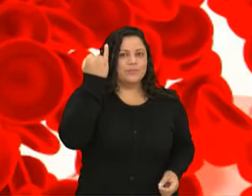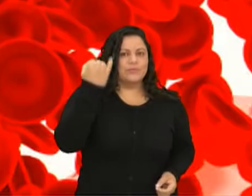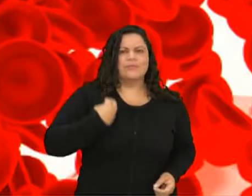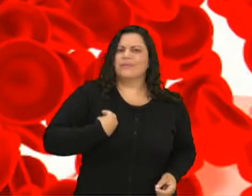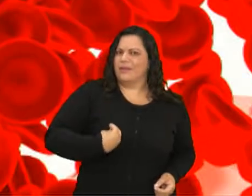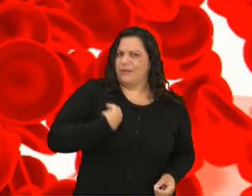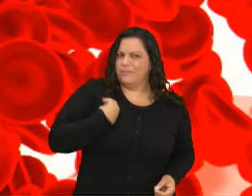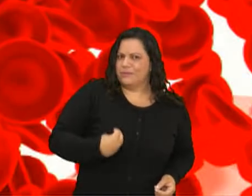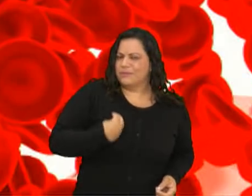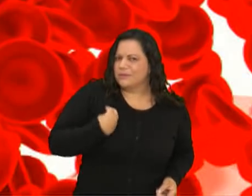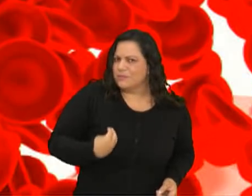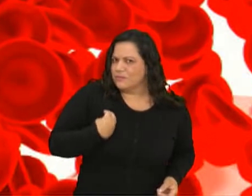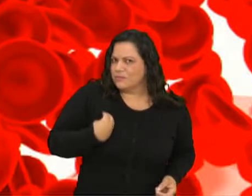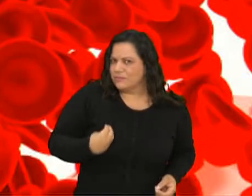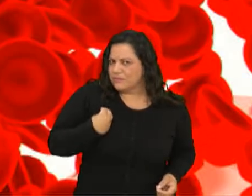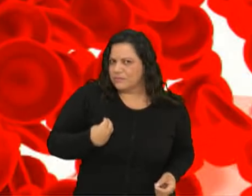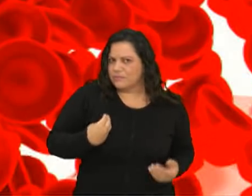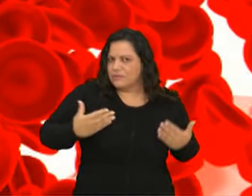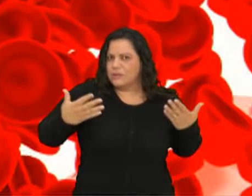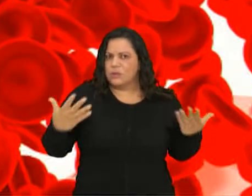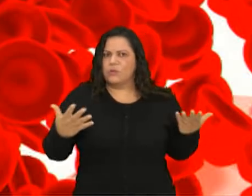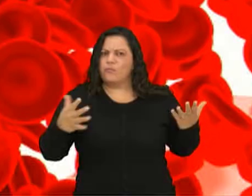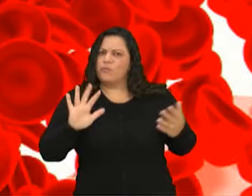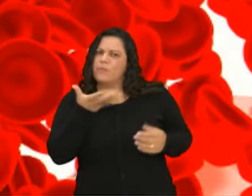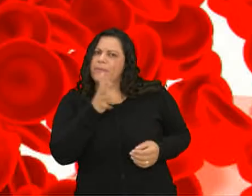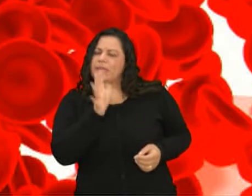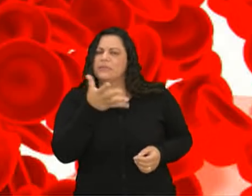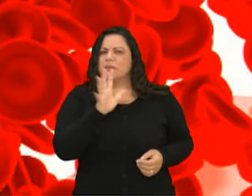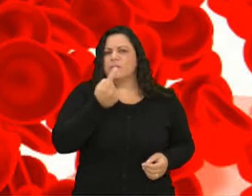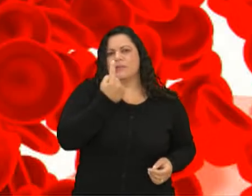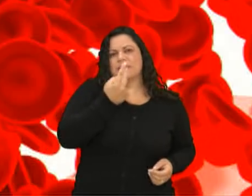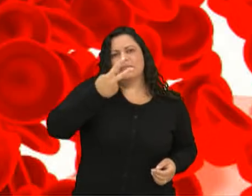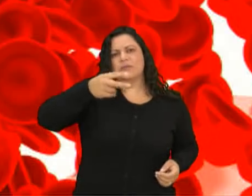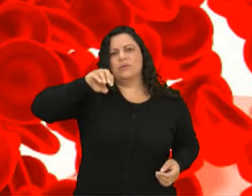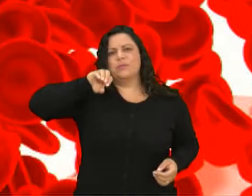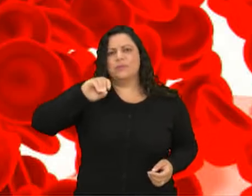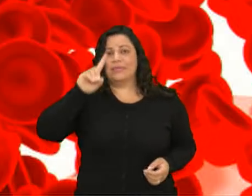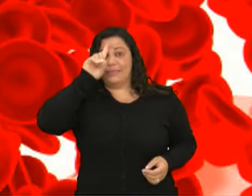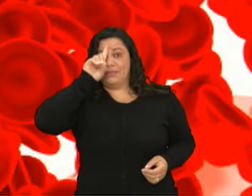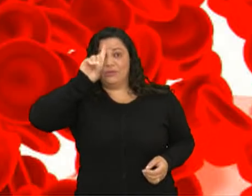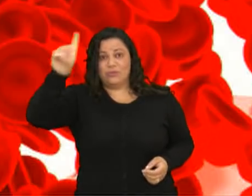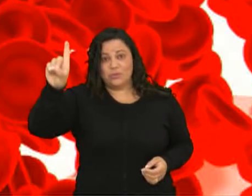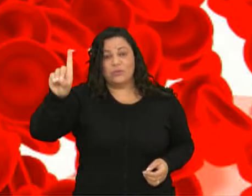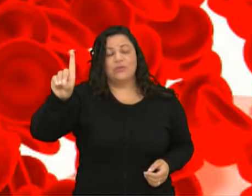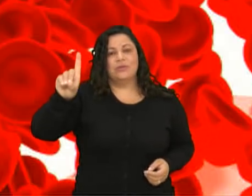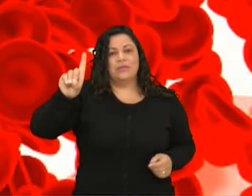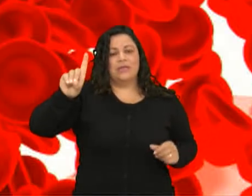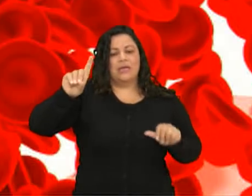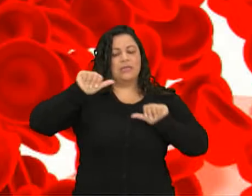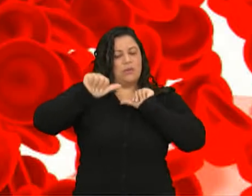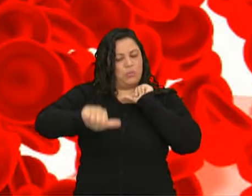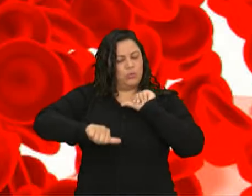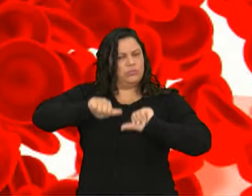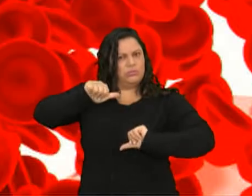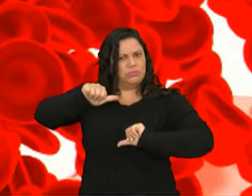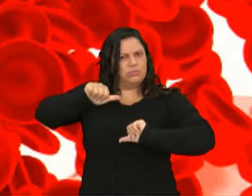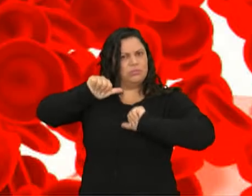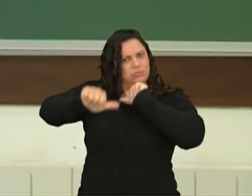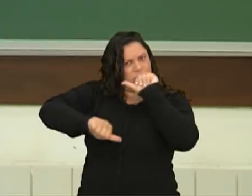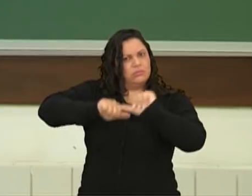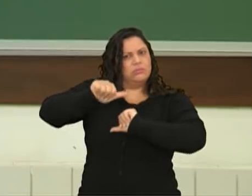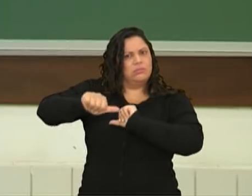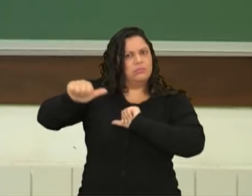vivos aí no nosso corpo em torno de 120 dias. Depois disso, a gente produziu novos